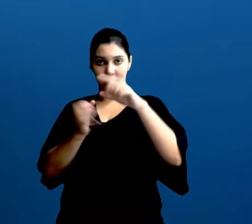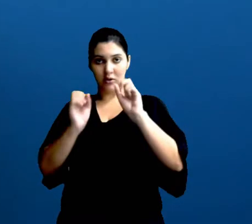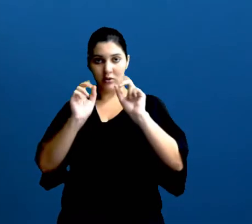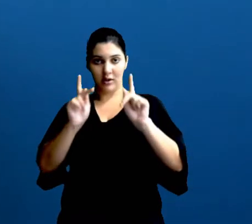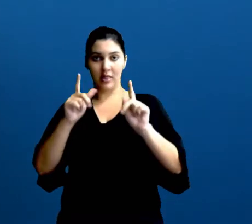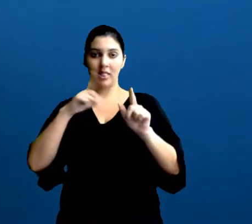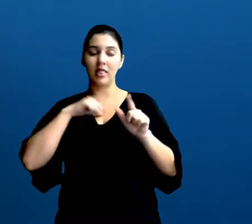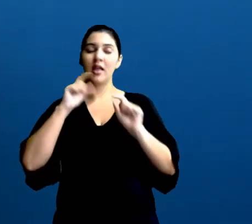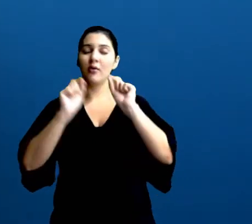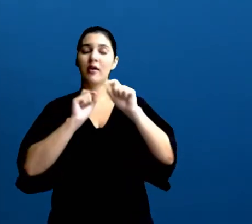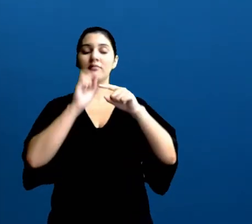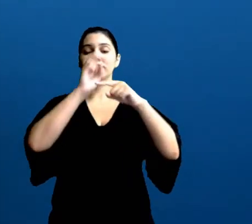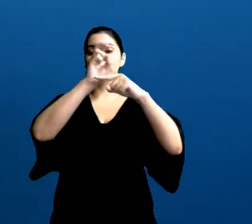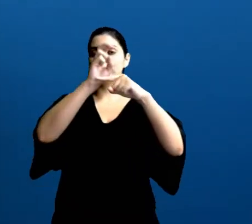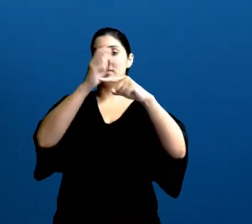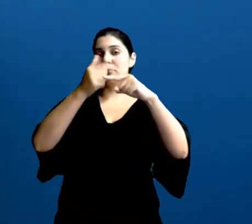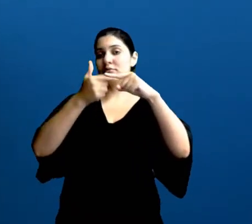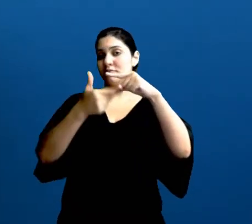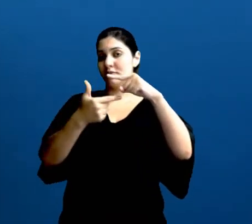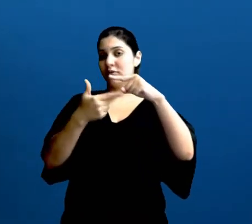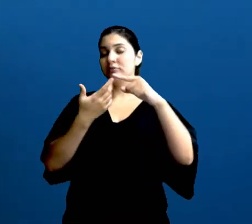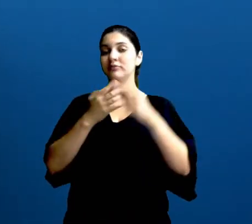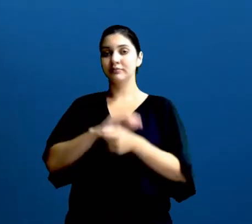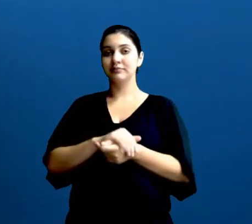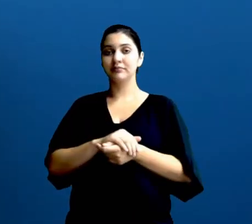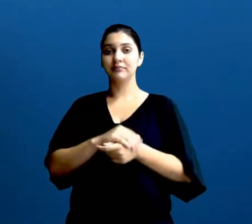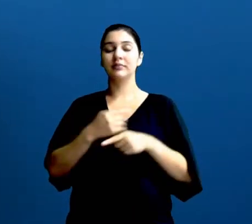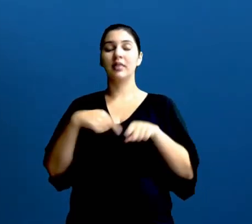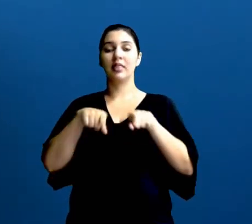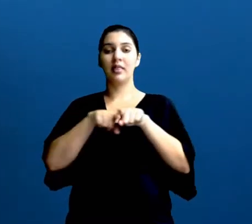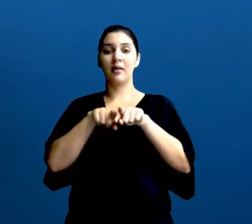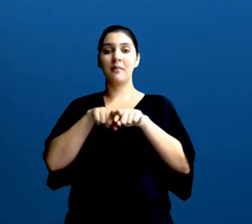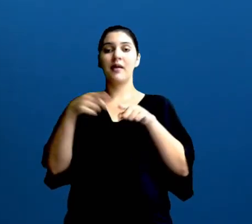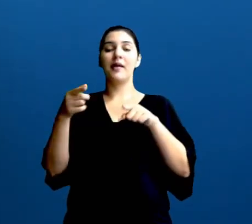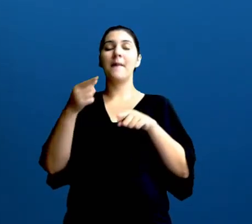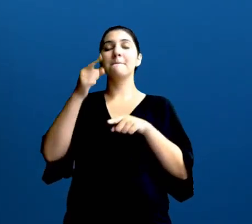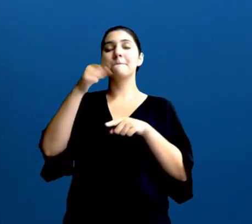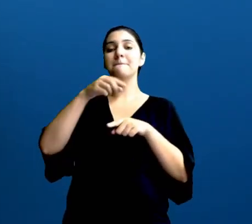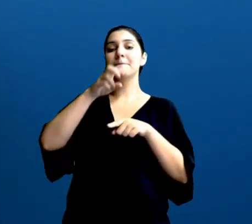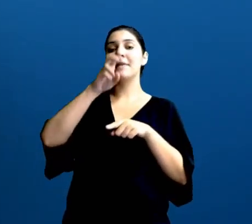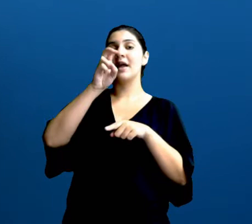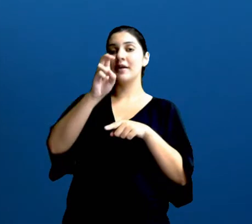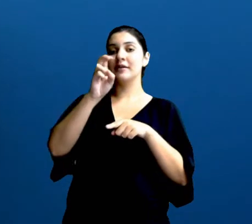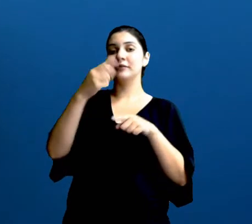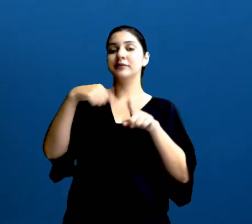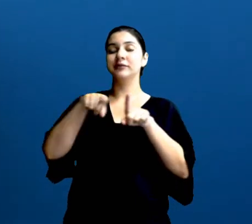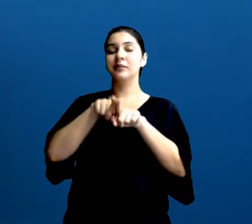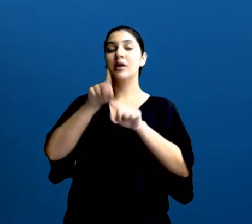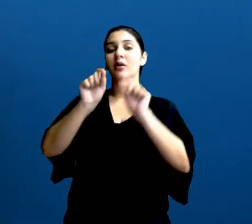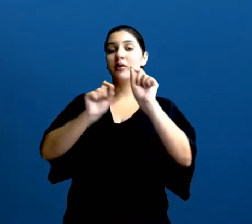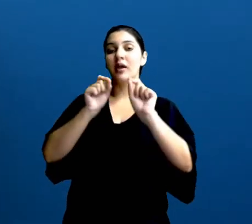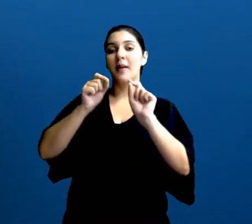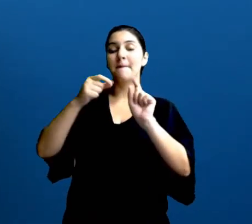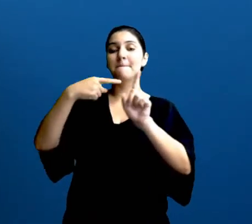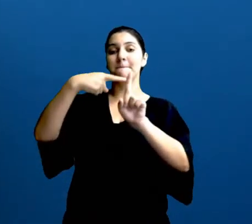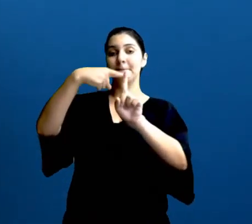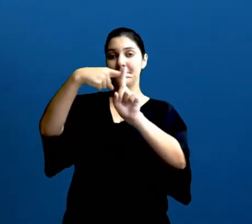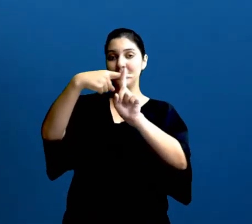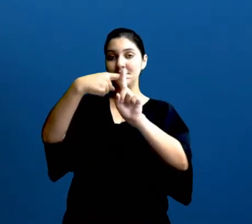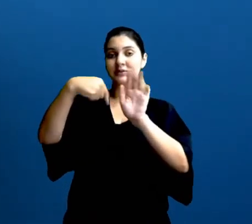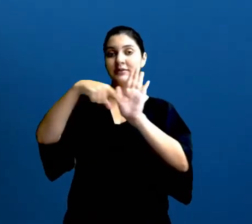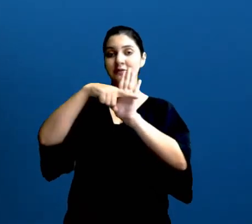ó, 5 sobre 2, nós temos meio e positivo